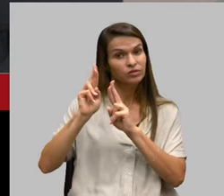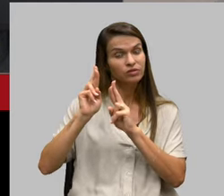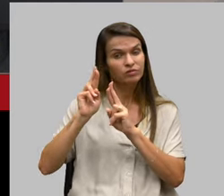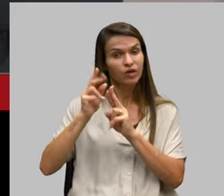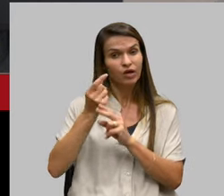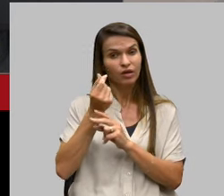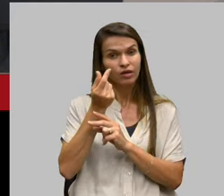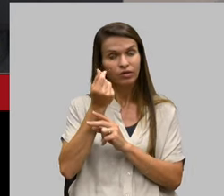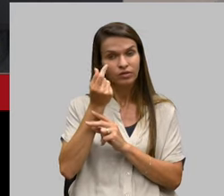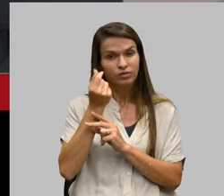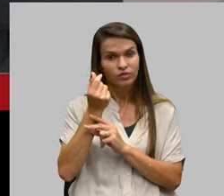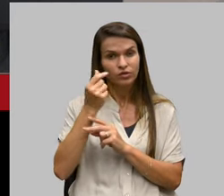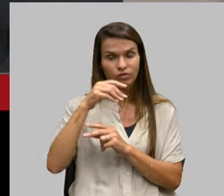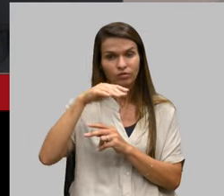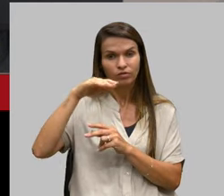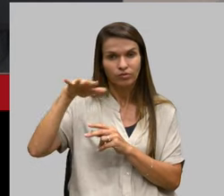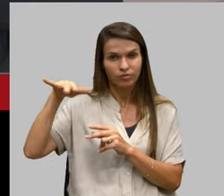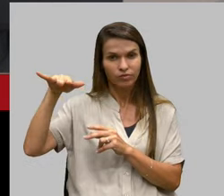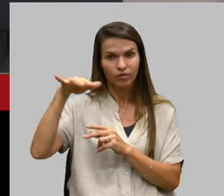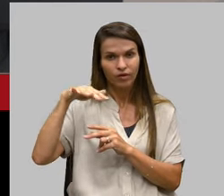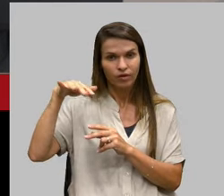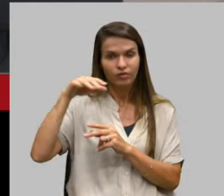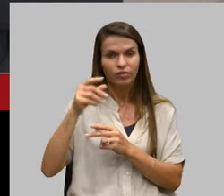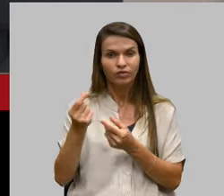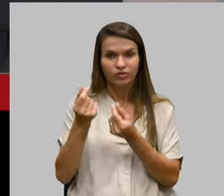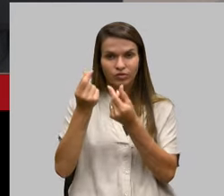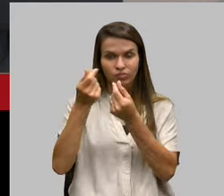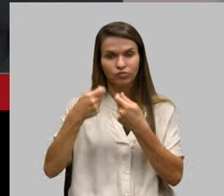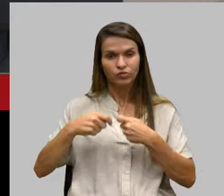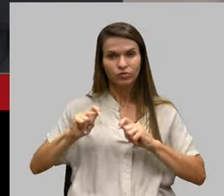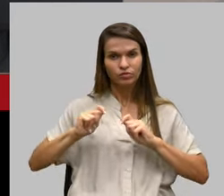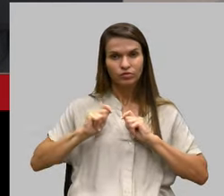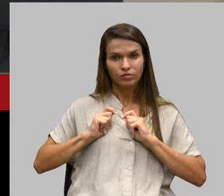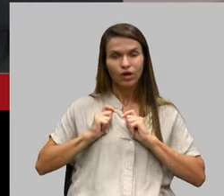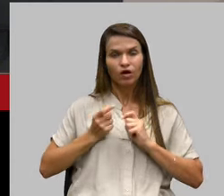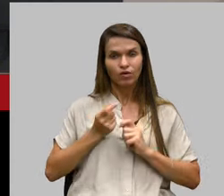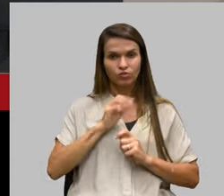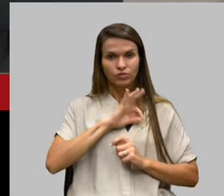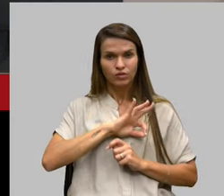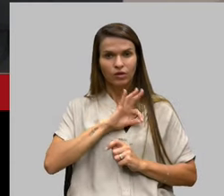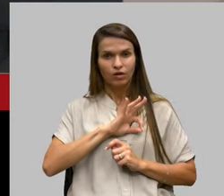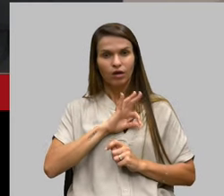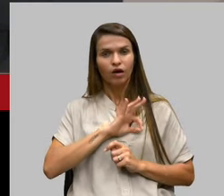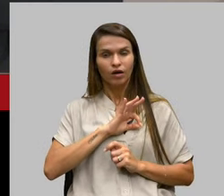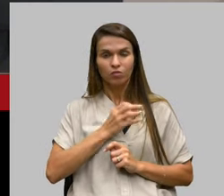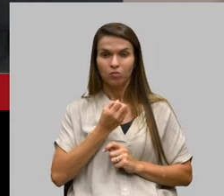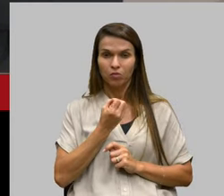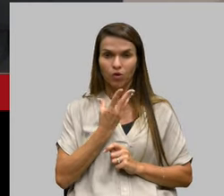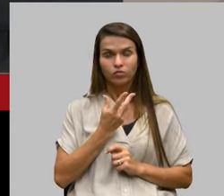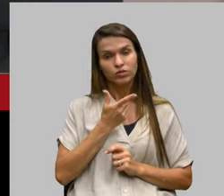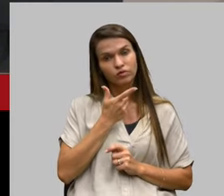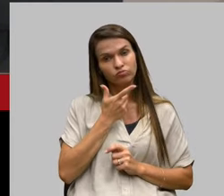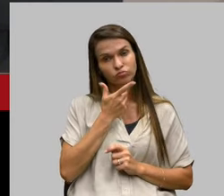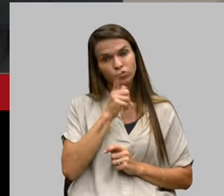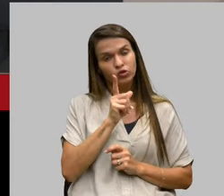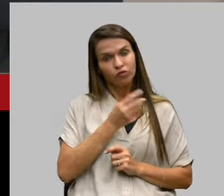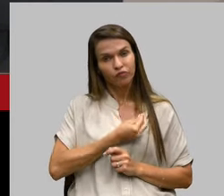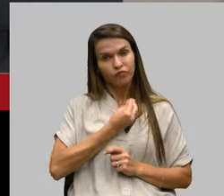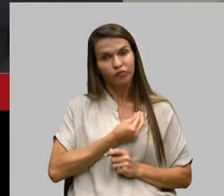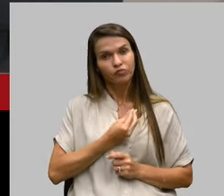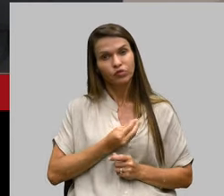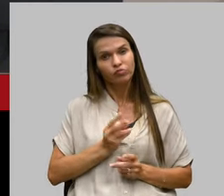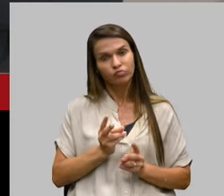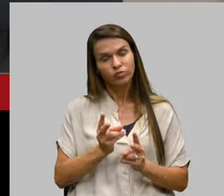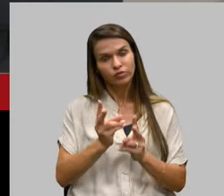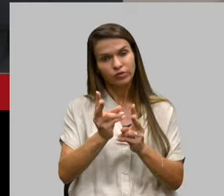no mercado financeiro te dê uma renda suficiente para você sobreviver tá então o sistema